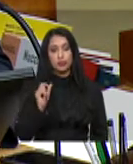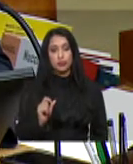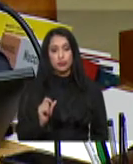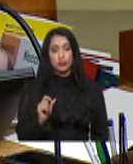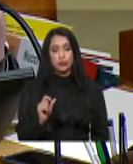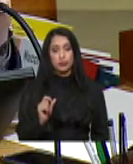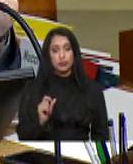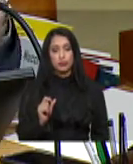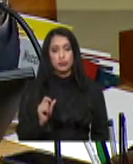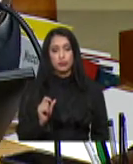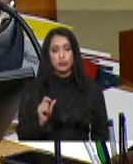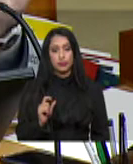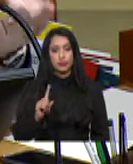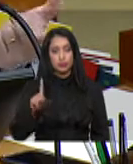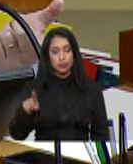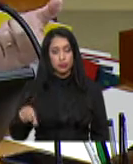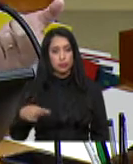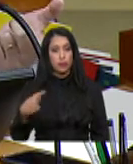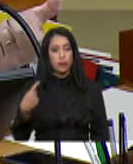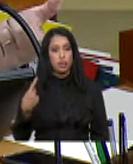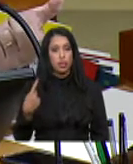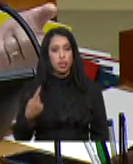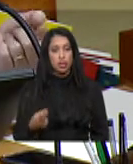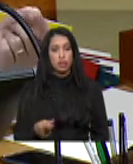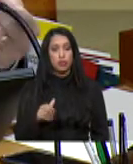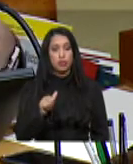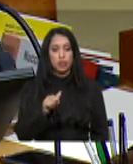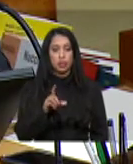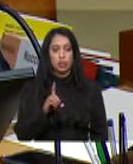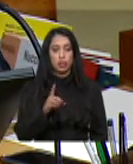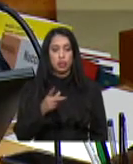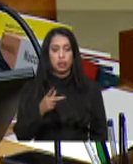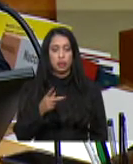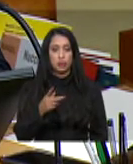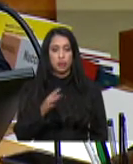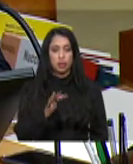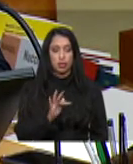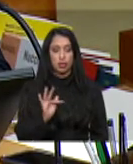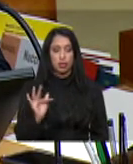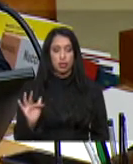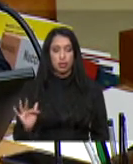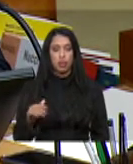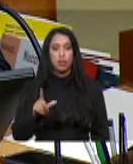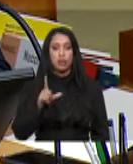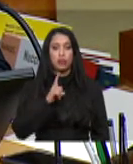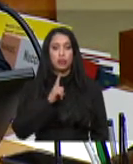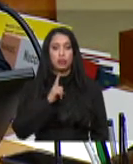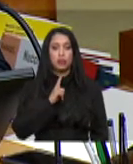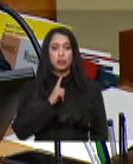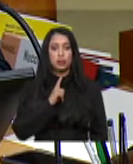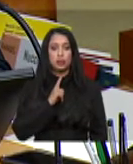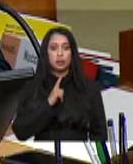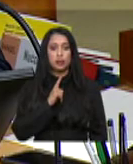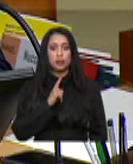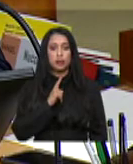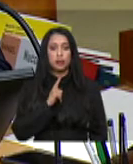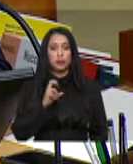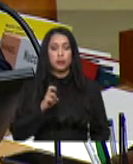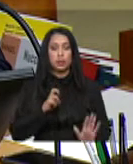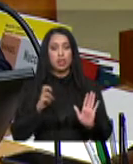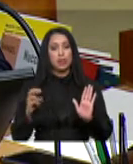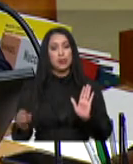sendo que, posteriormente, a própria DPF tivemos o advento da